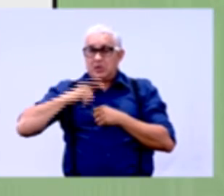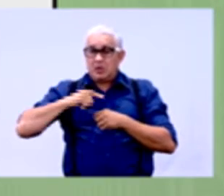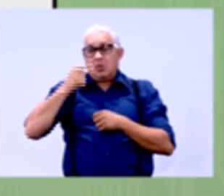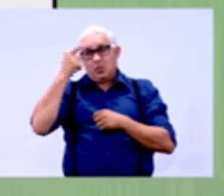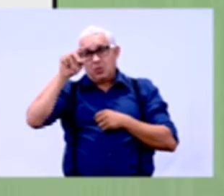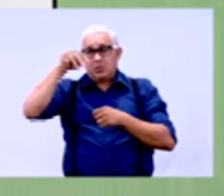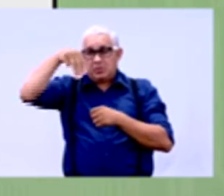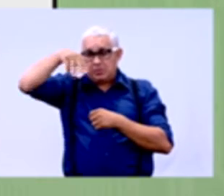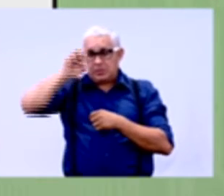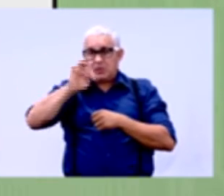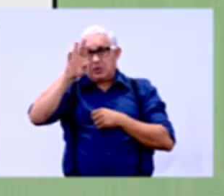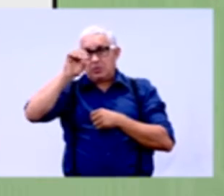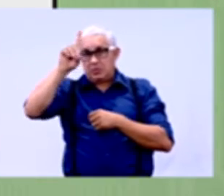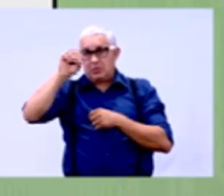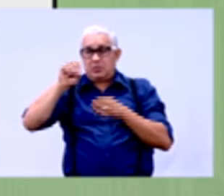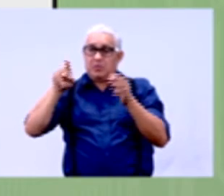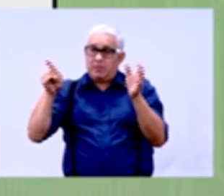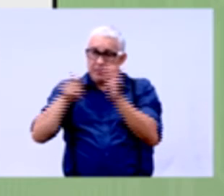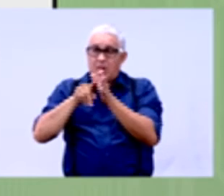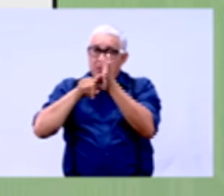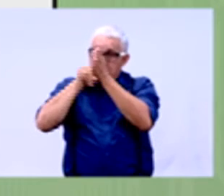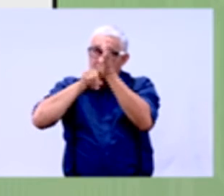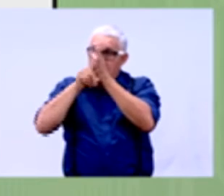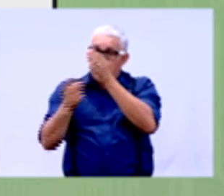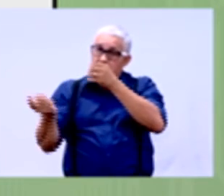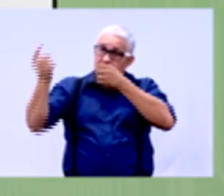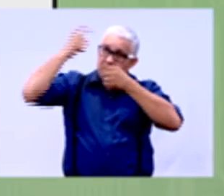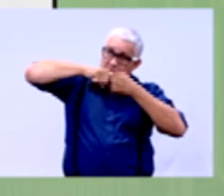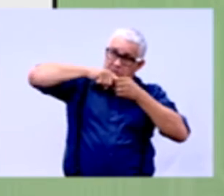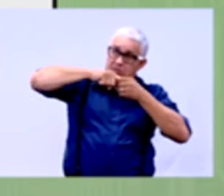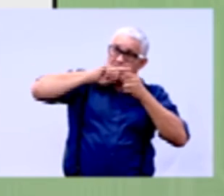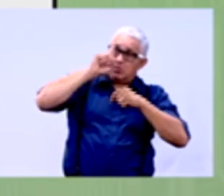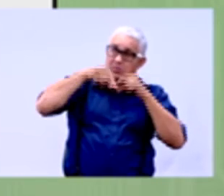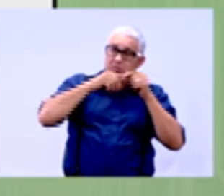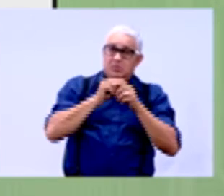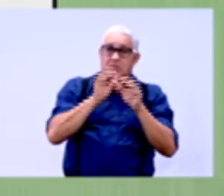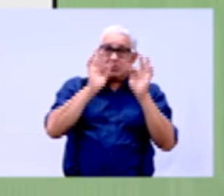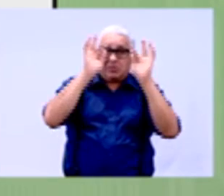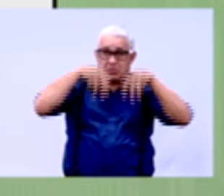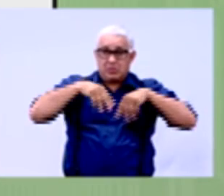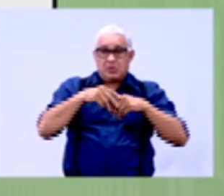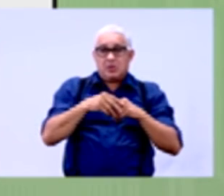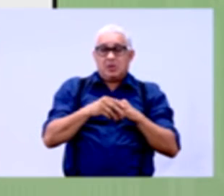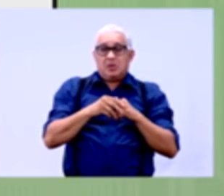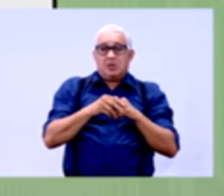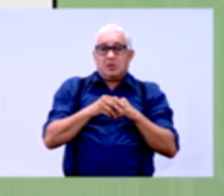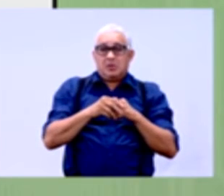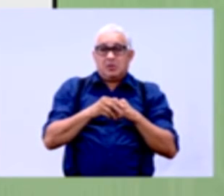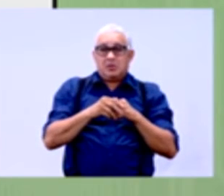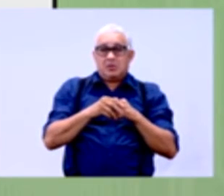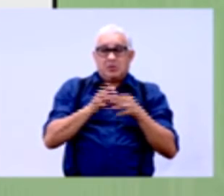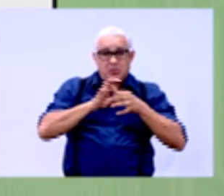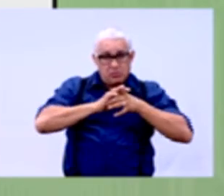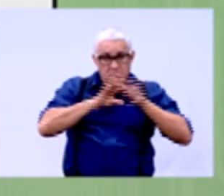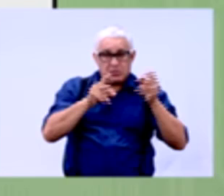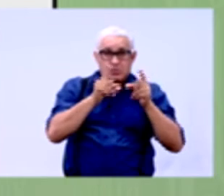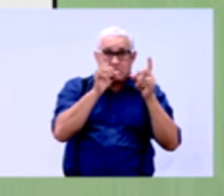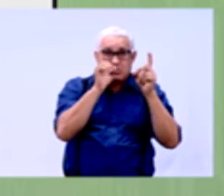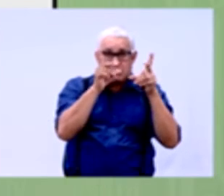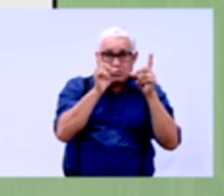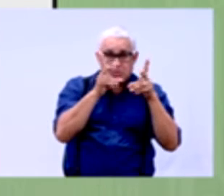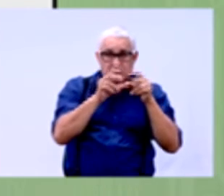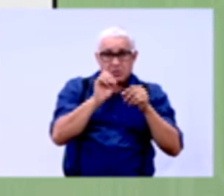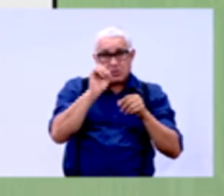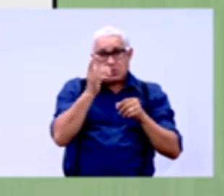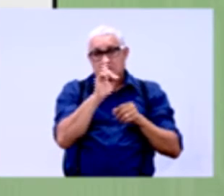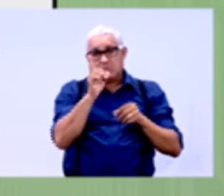de consulta. E aí vai retornar e por fim vai solicitar a autorização da venda que aí vai autorizar ou não a